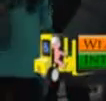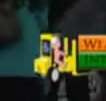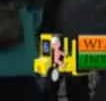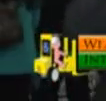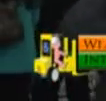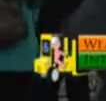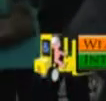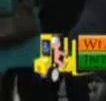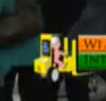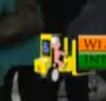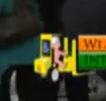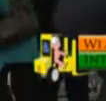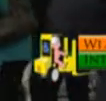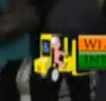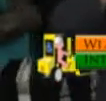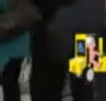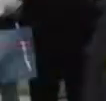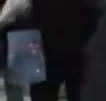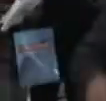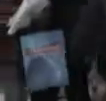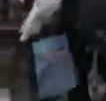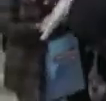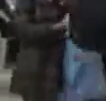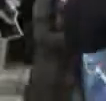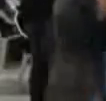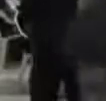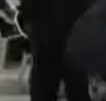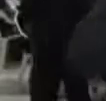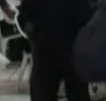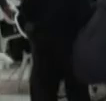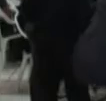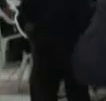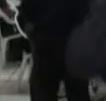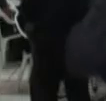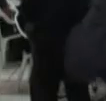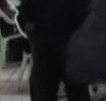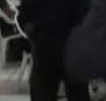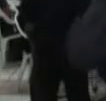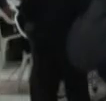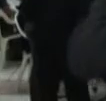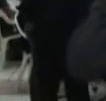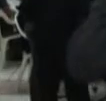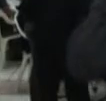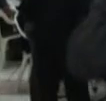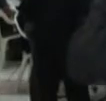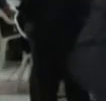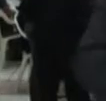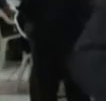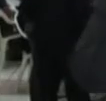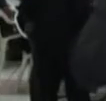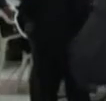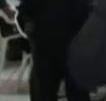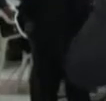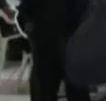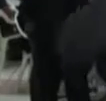gosto, amor, bom dia. As pessoas, elas sentem muito, elas falam assim, é bonito, é legal, mas